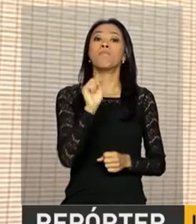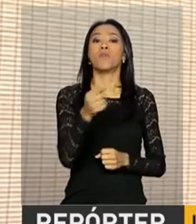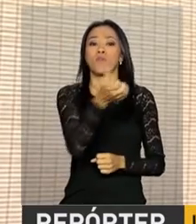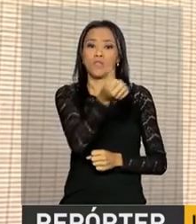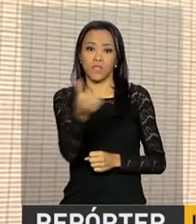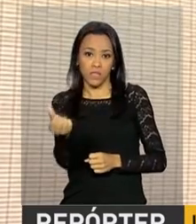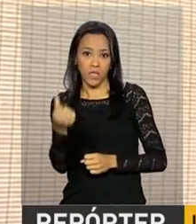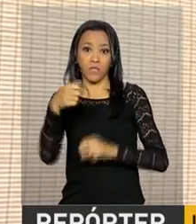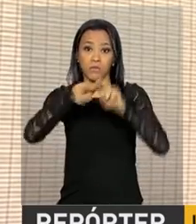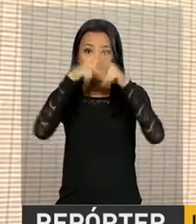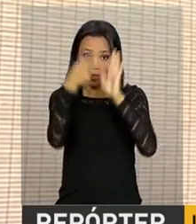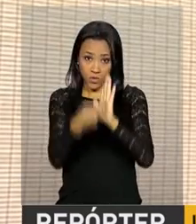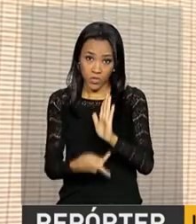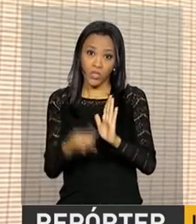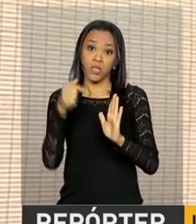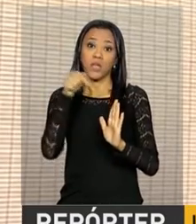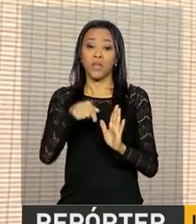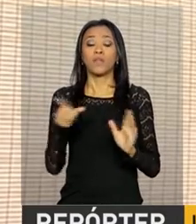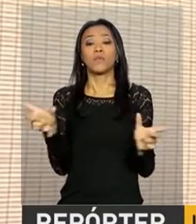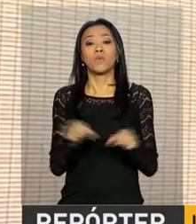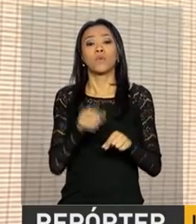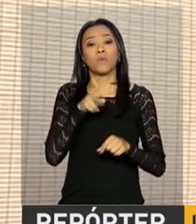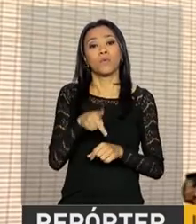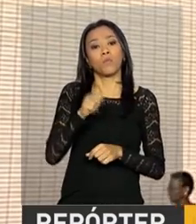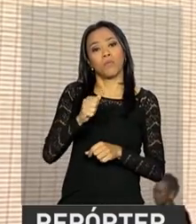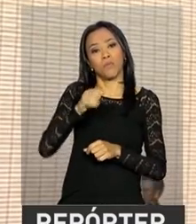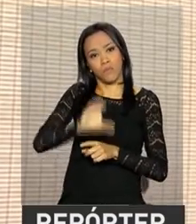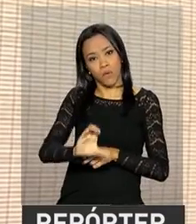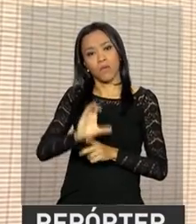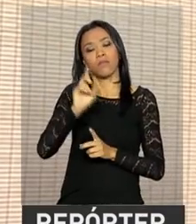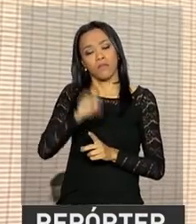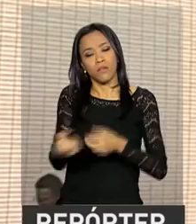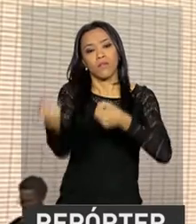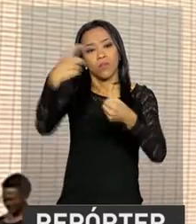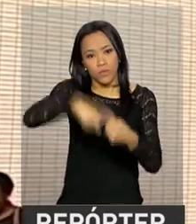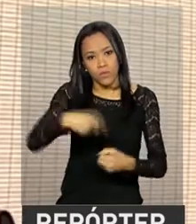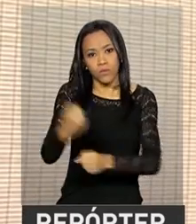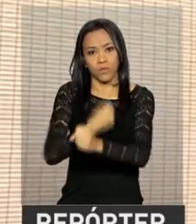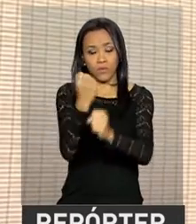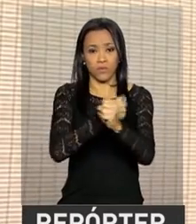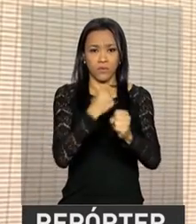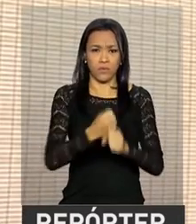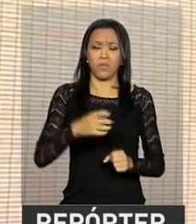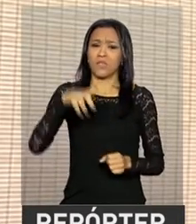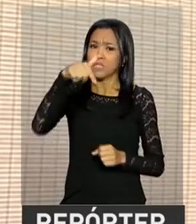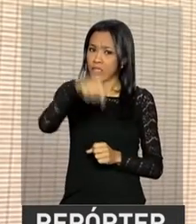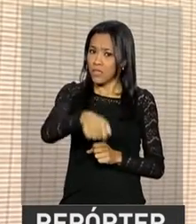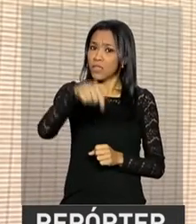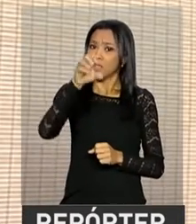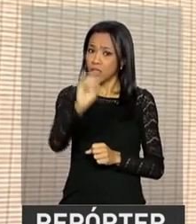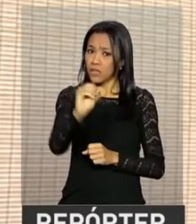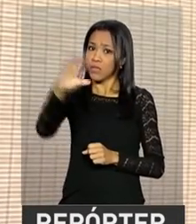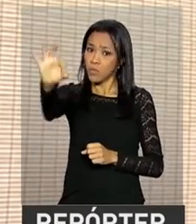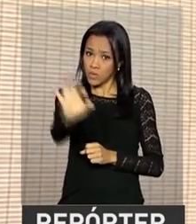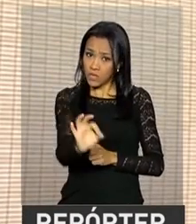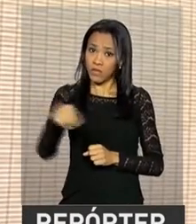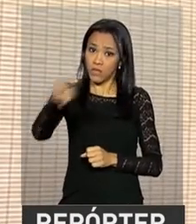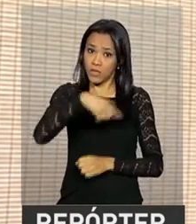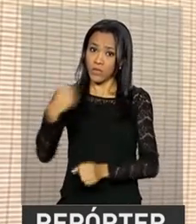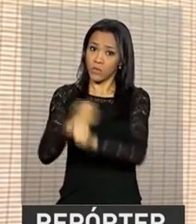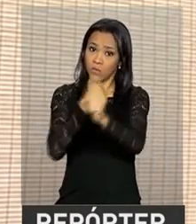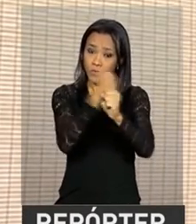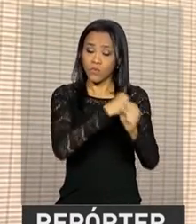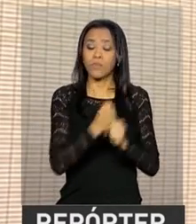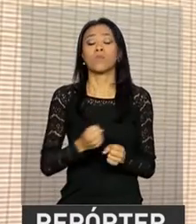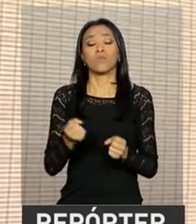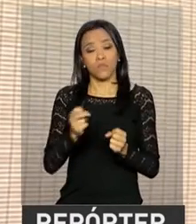programa de aceleração do crescimento que estão sendo retomados pelo governo pelo menos 70% dessas obras devem